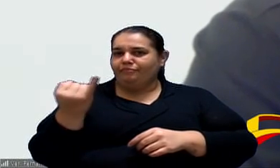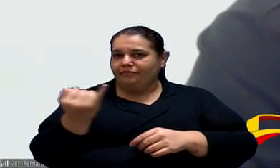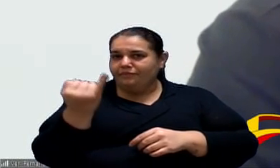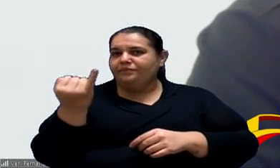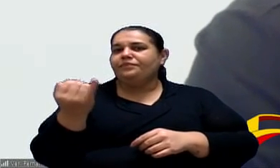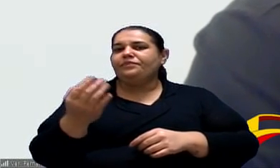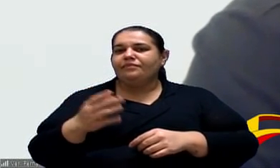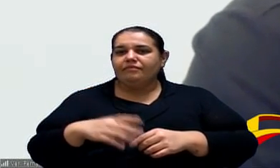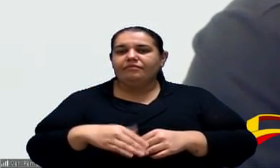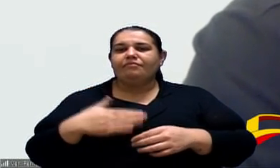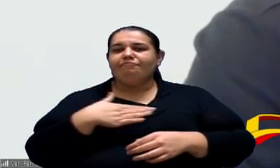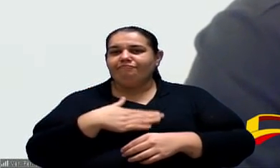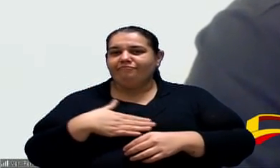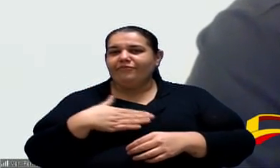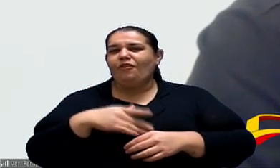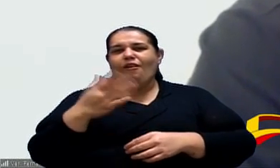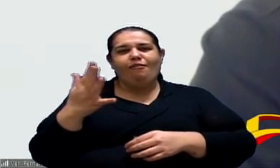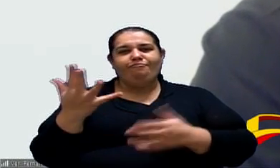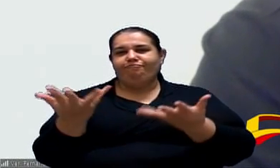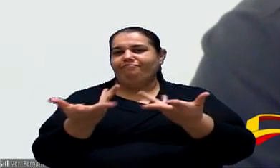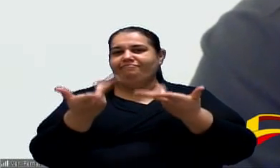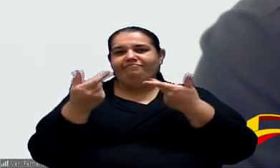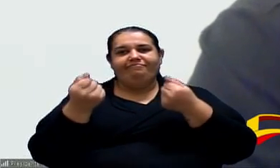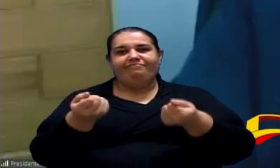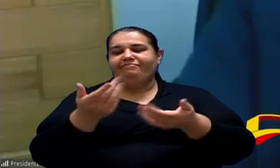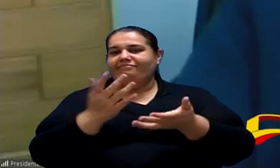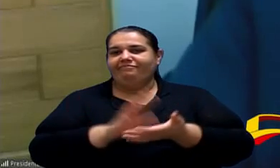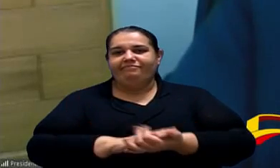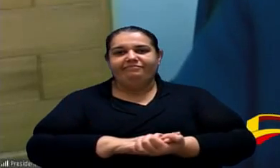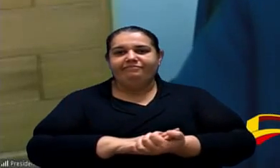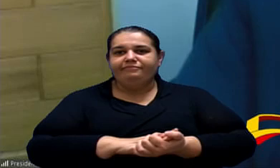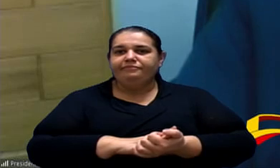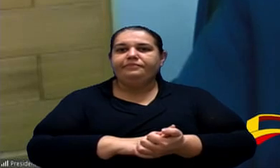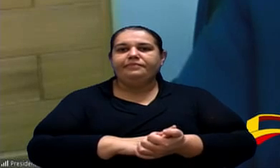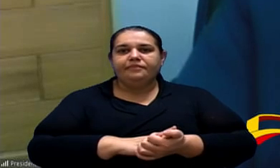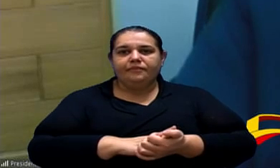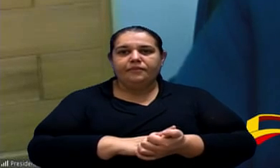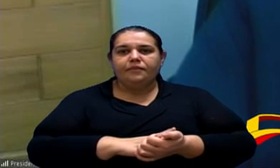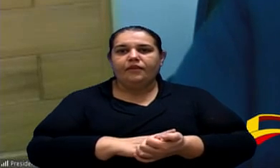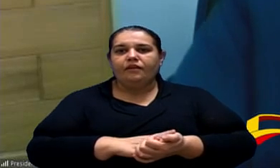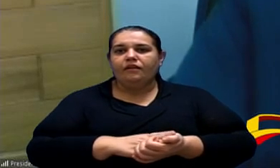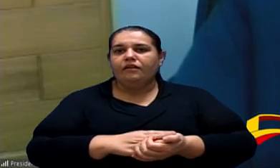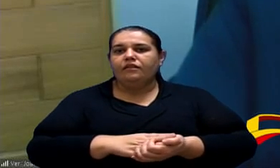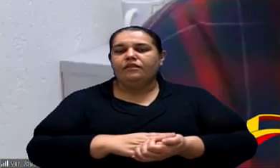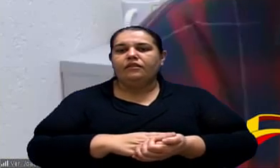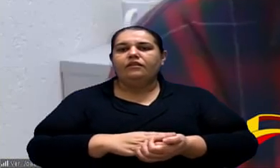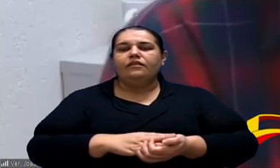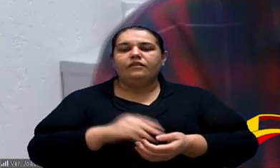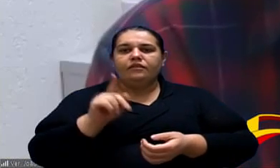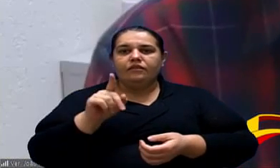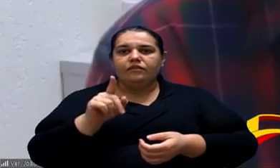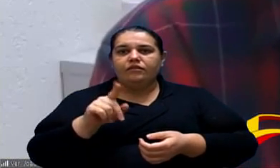Líder, você é sensacional, líder. Viu?